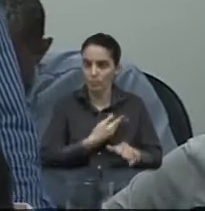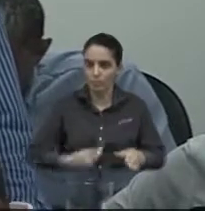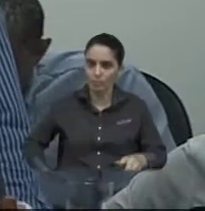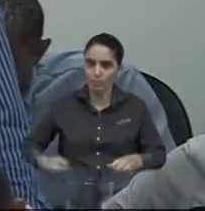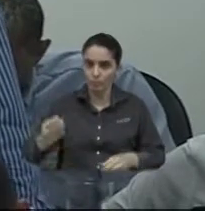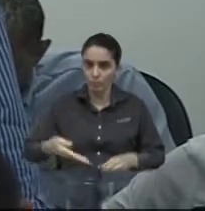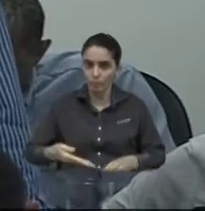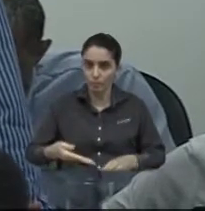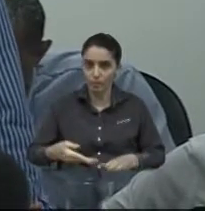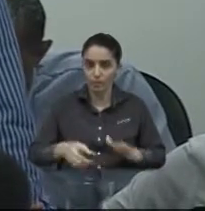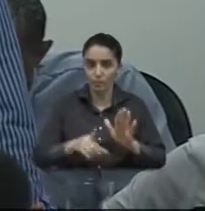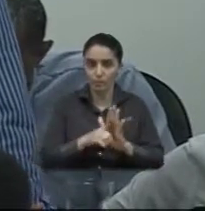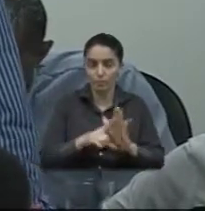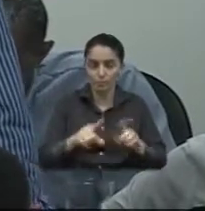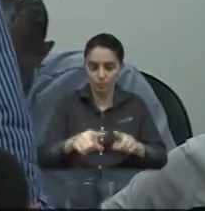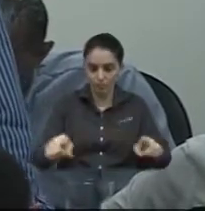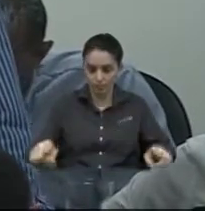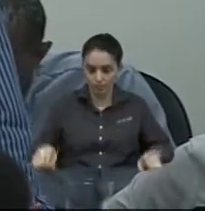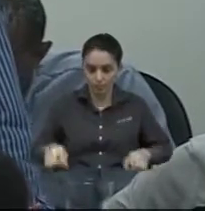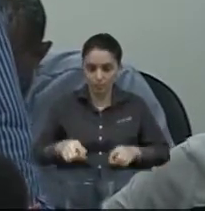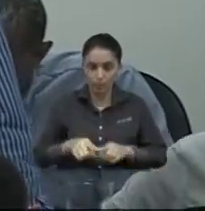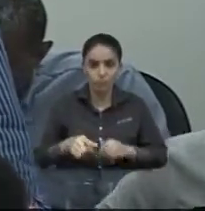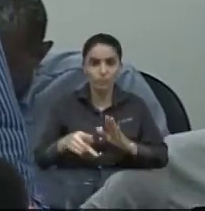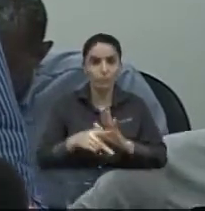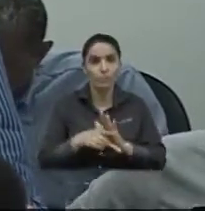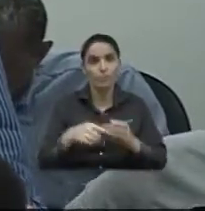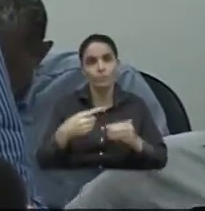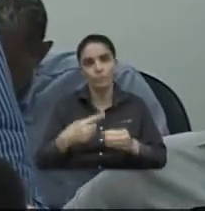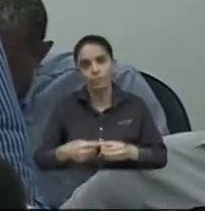lei de zoneamento da cidade. Então você vê um monte...